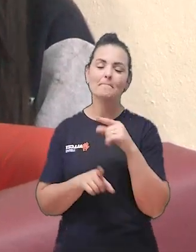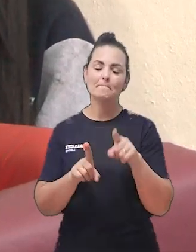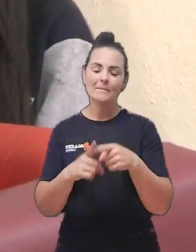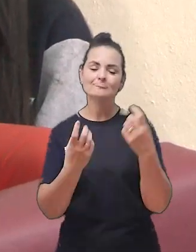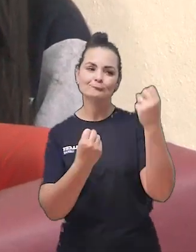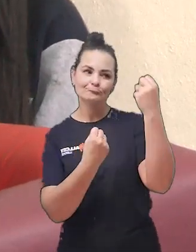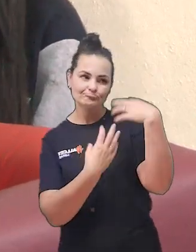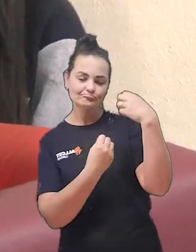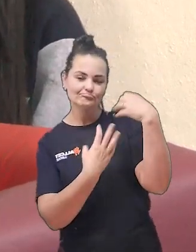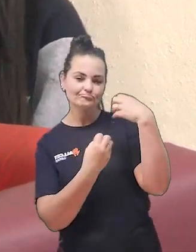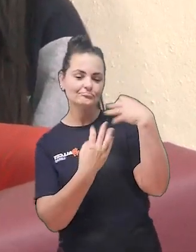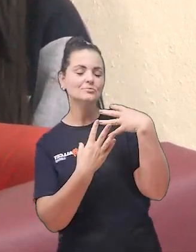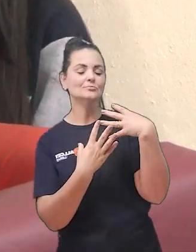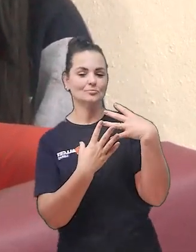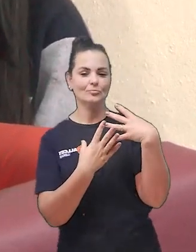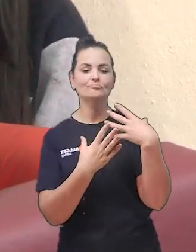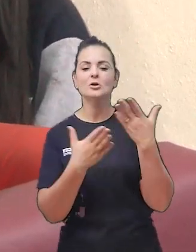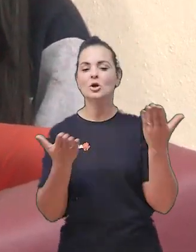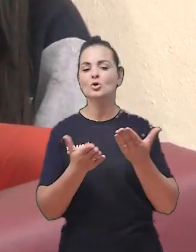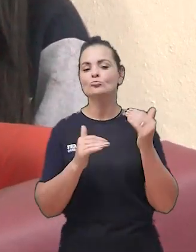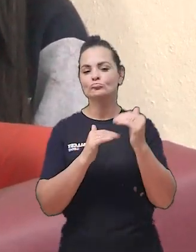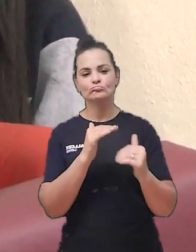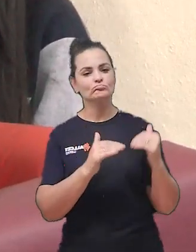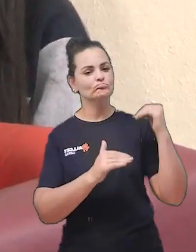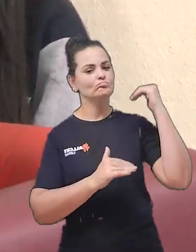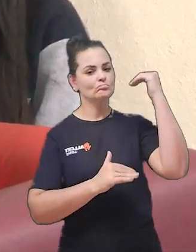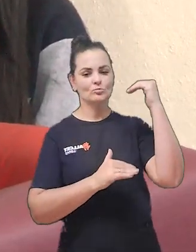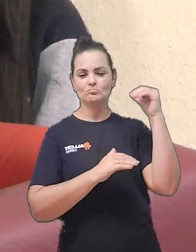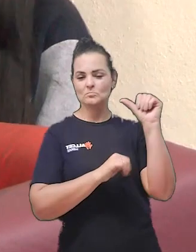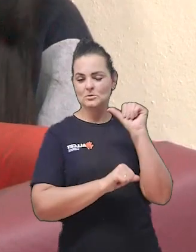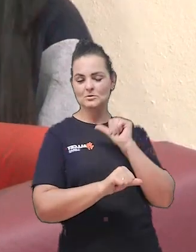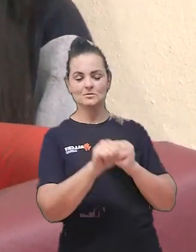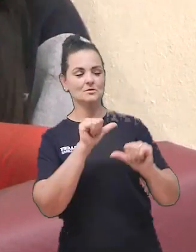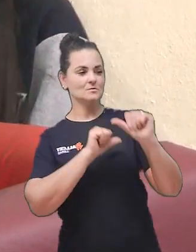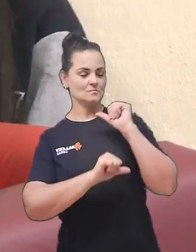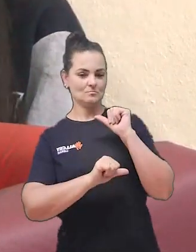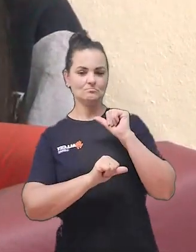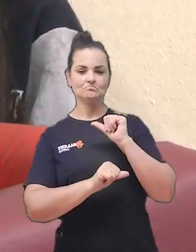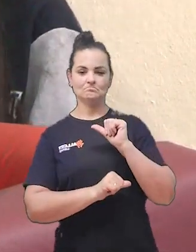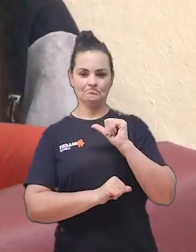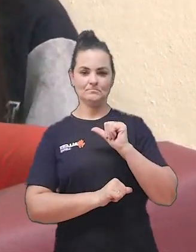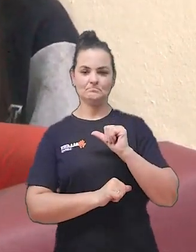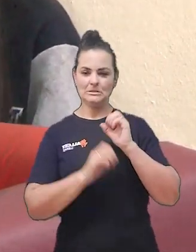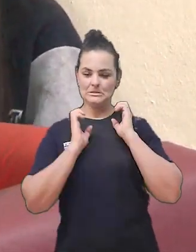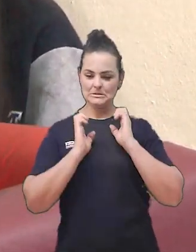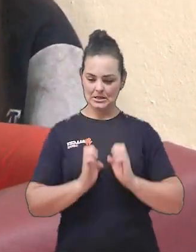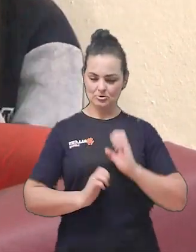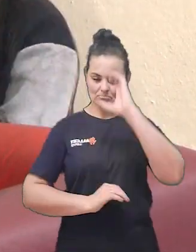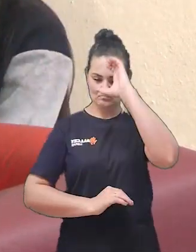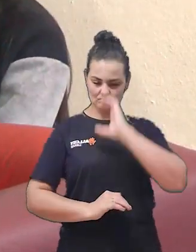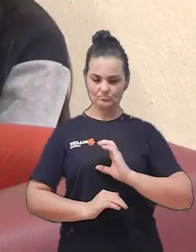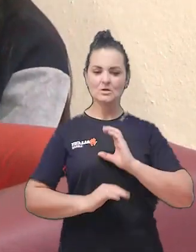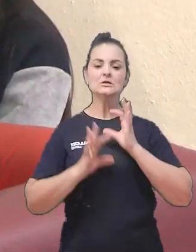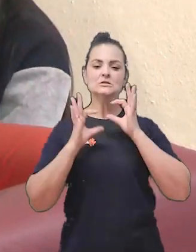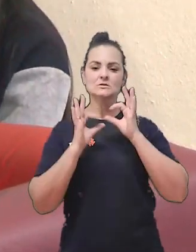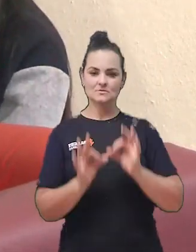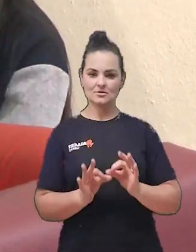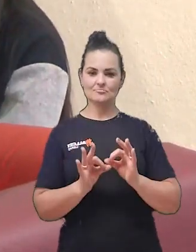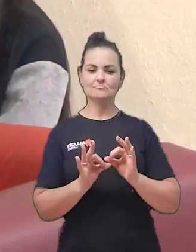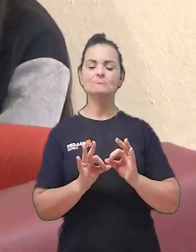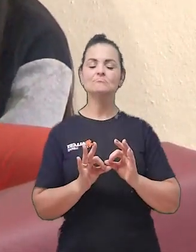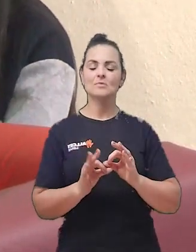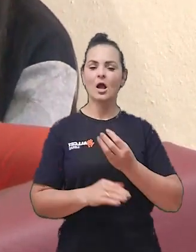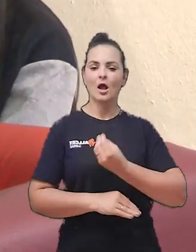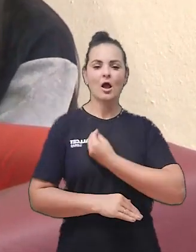que me transmitiu e que me formou, me transformou. Eu acho que a conduta que ele teve, eu pretendo levar para a minha